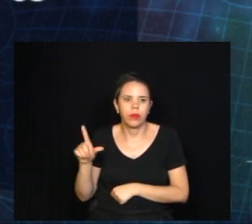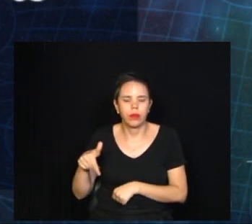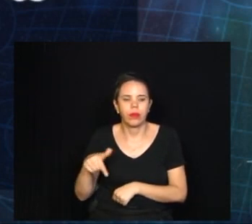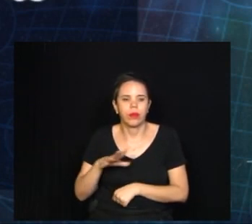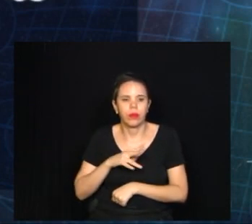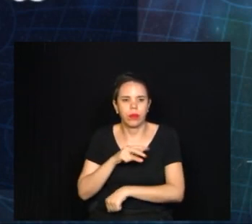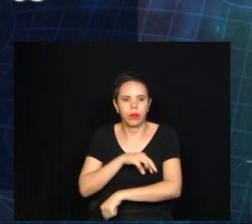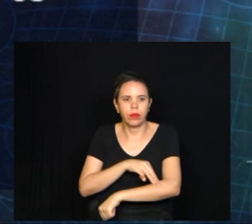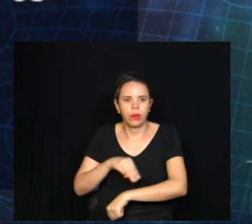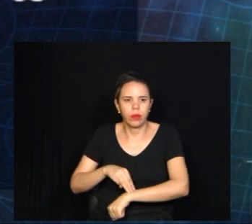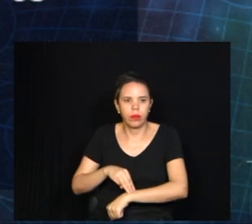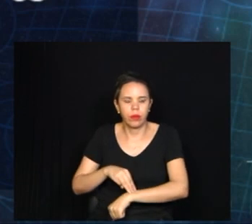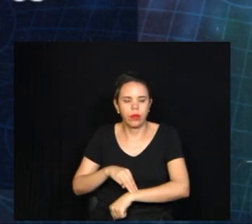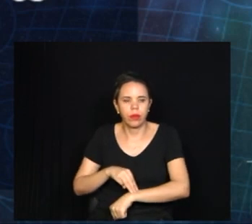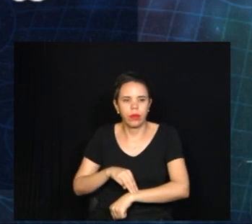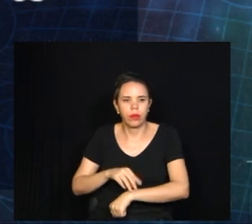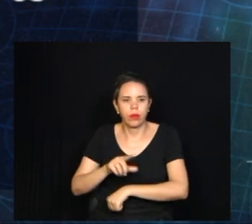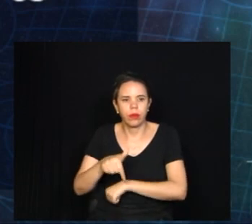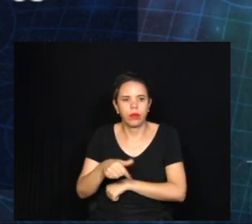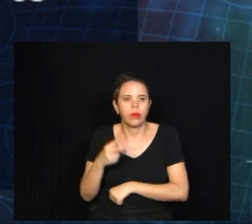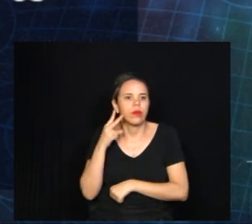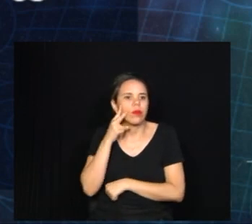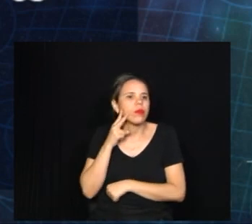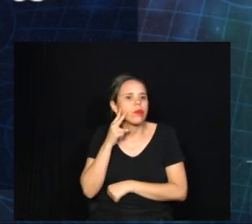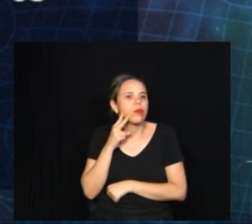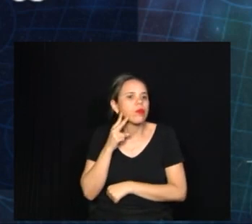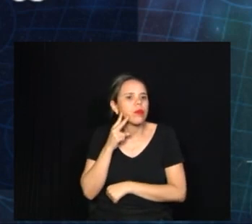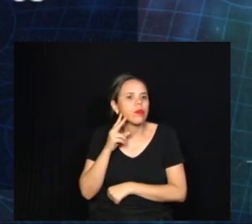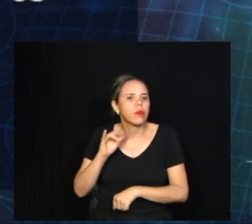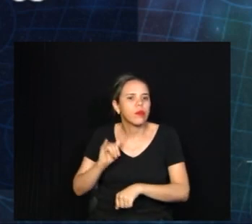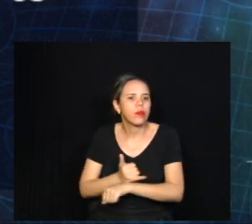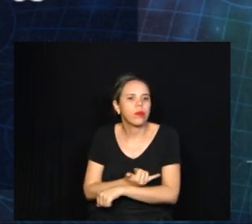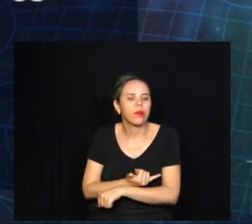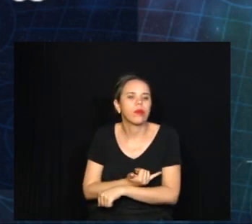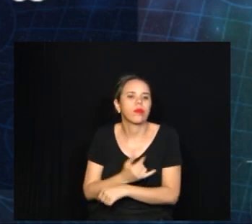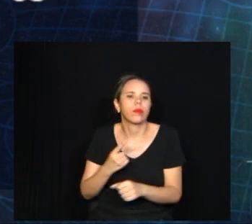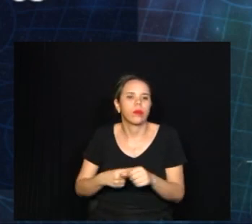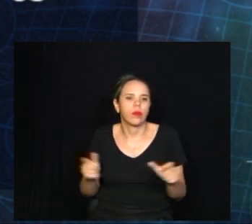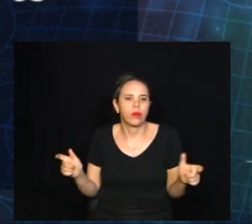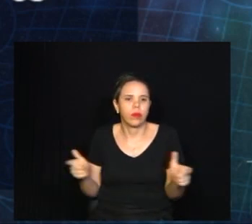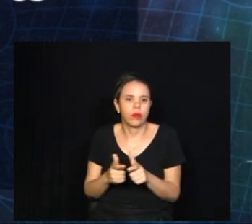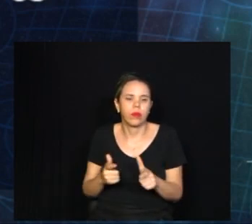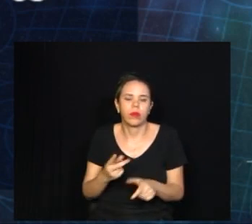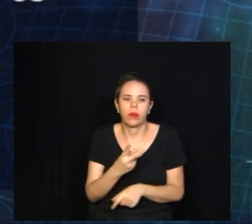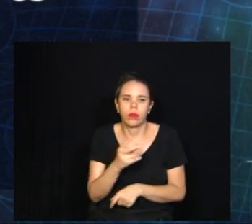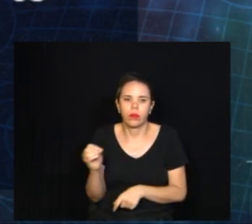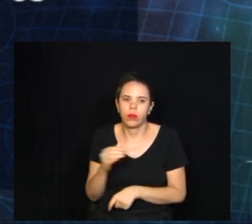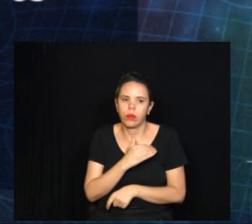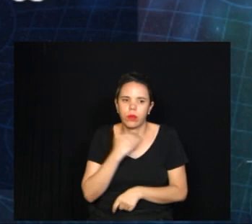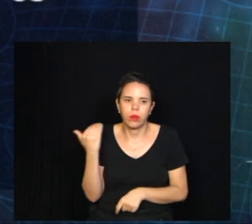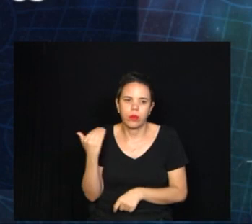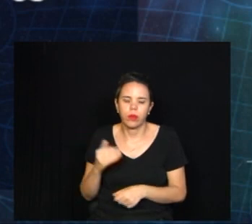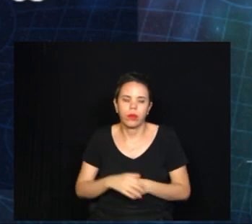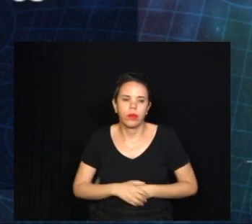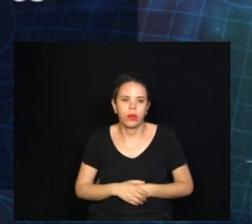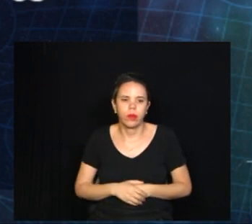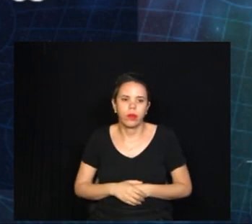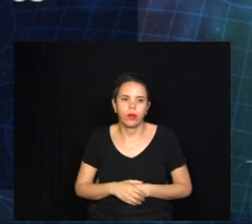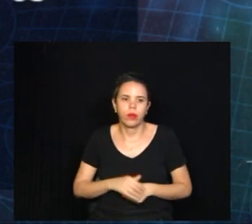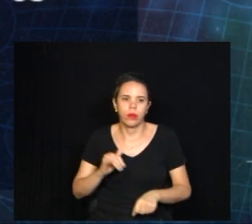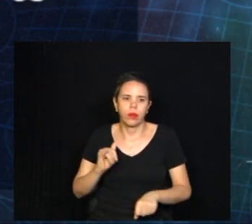sequência Montemor, com 213, Vinhedo, com 210 e municípios com menos de 200 óbitos devido à Covid